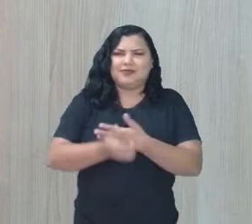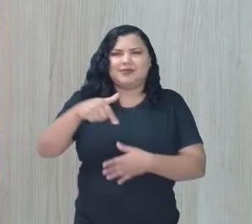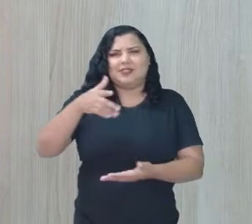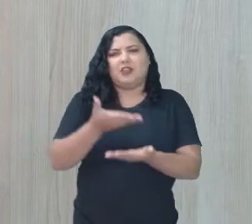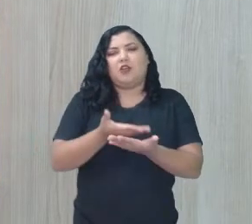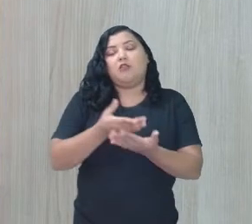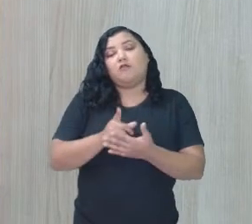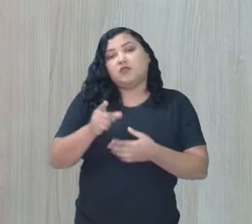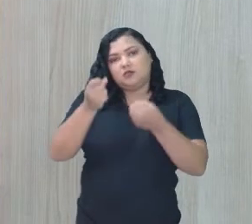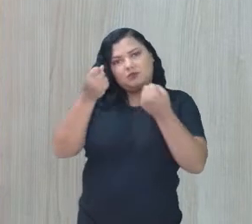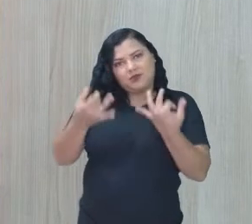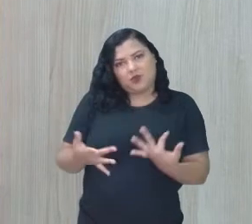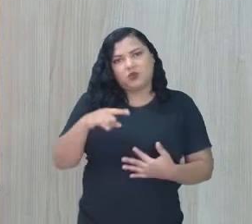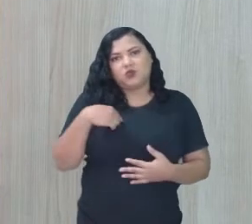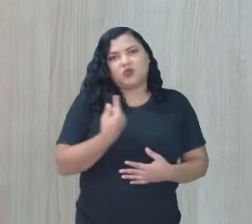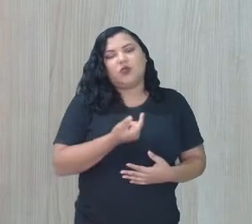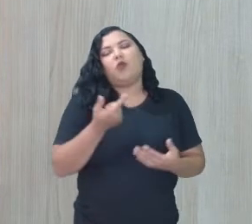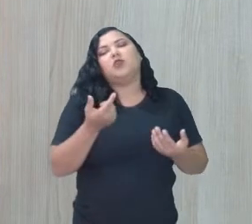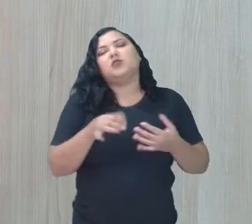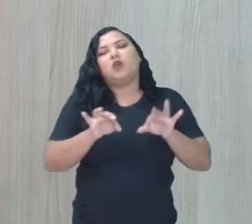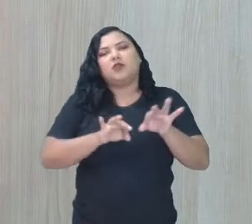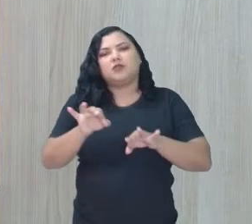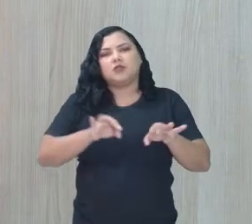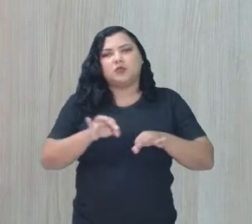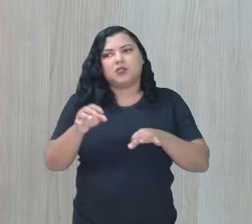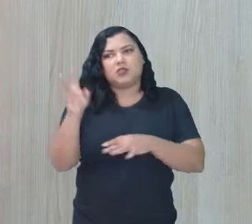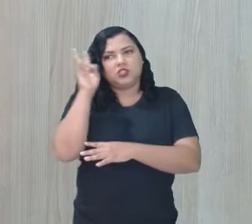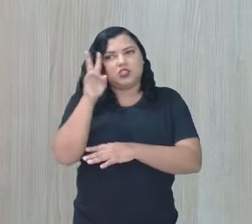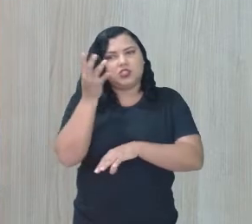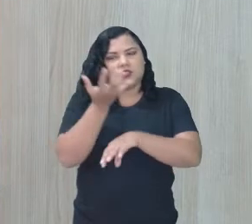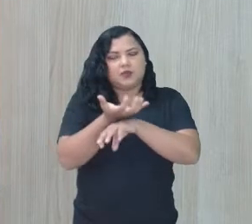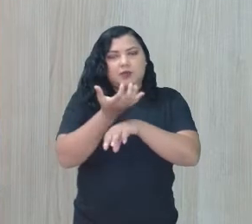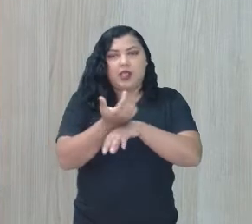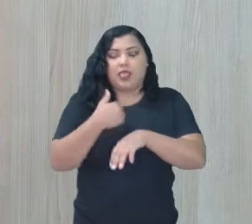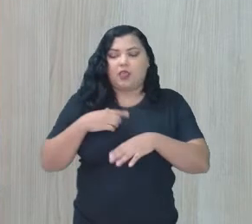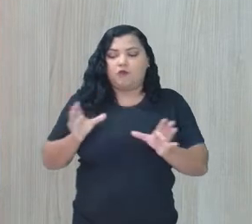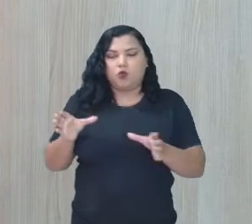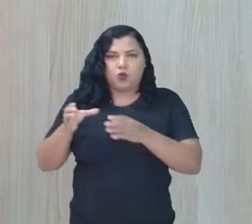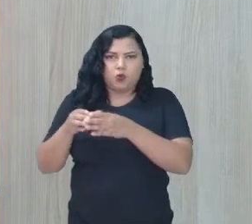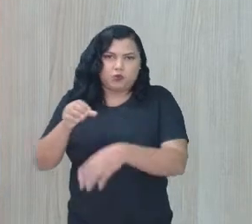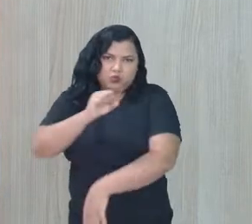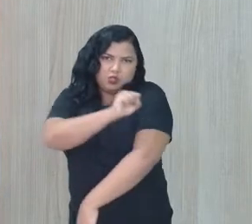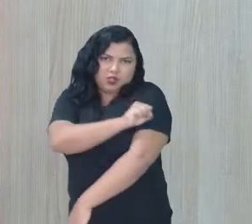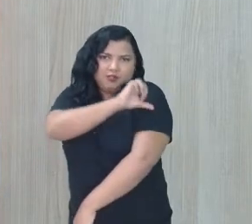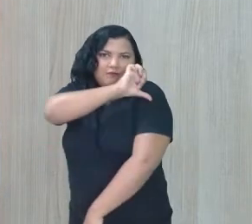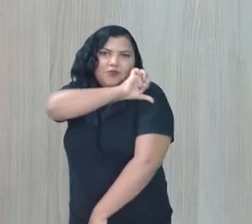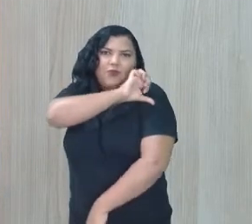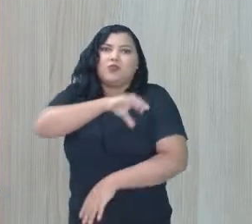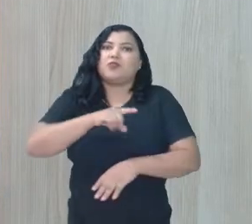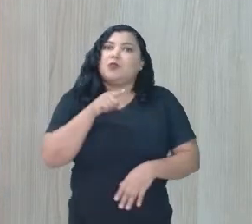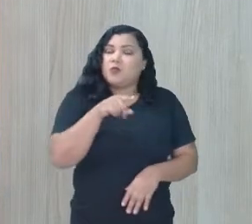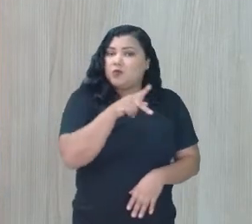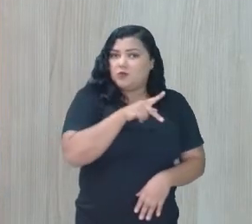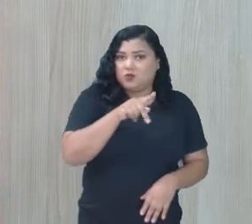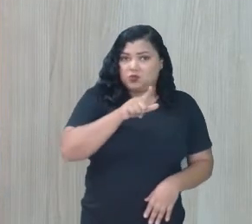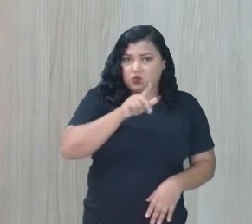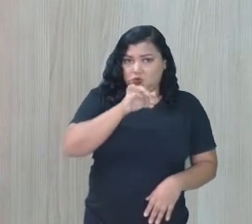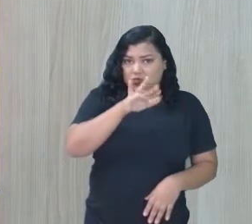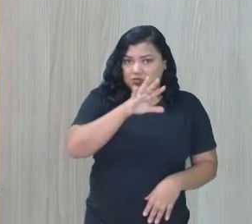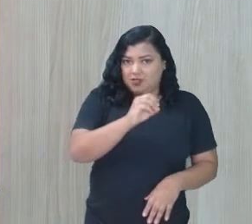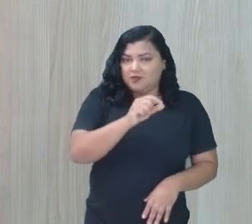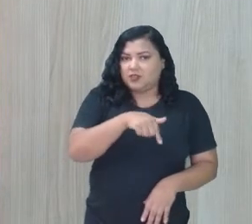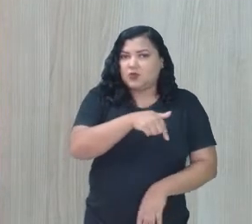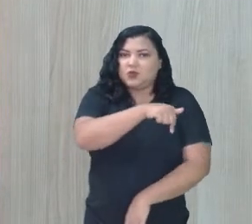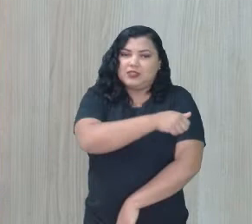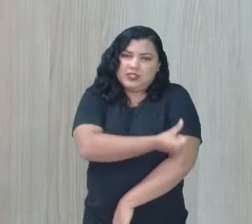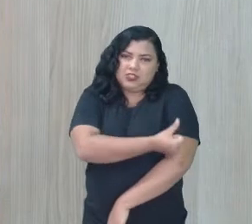falou, nós dividimos aqui o componente de História. E eu estou com as turmas do 8º e do 9º ano, e o professor Luciano está trabalhando com vocês, e